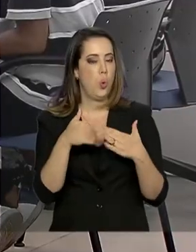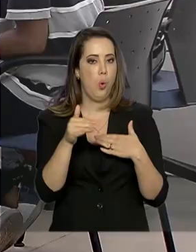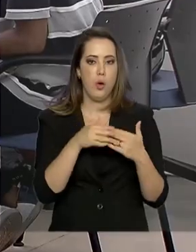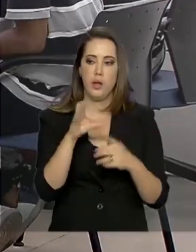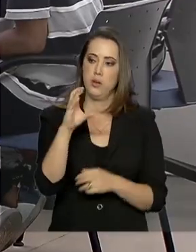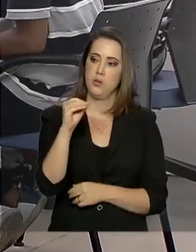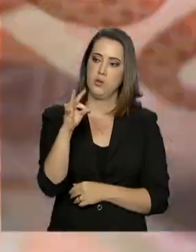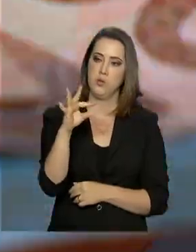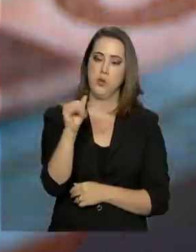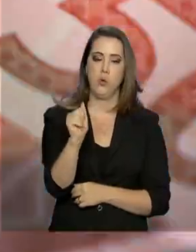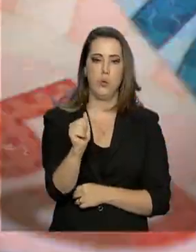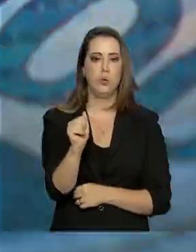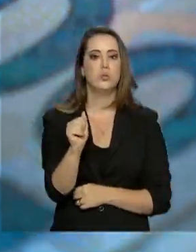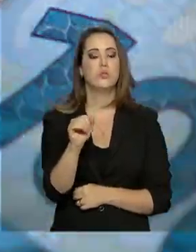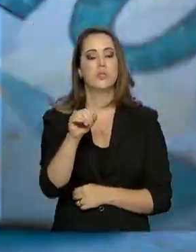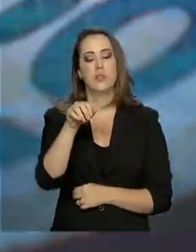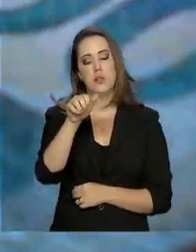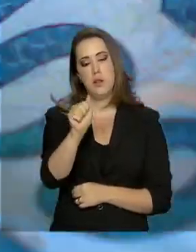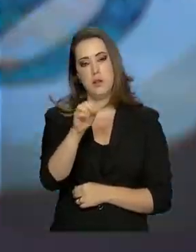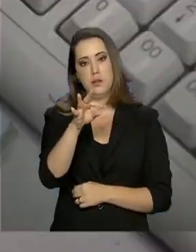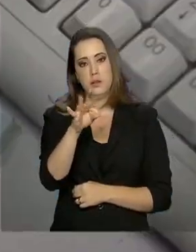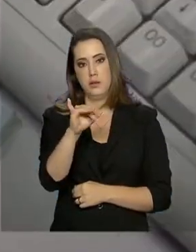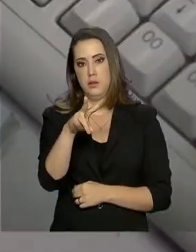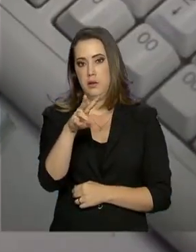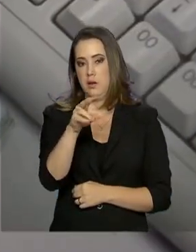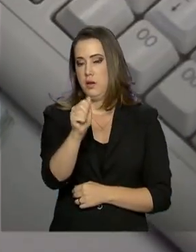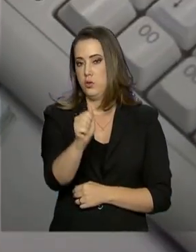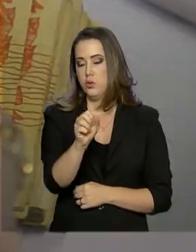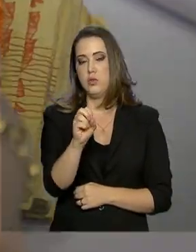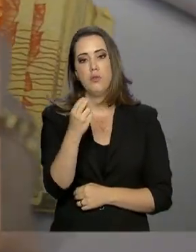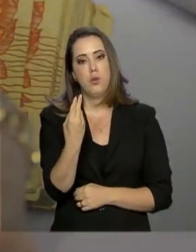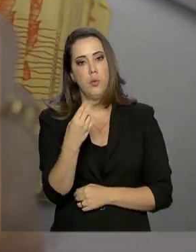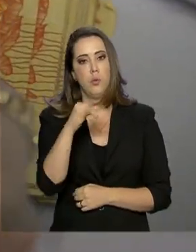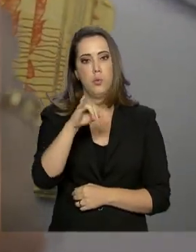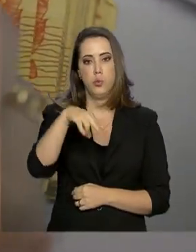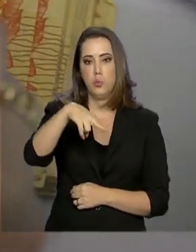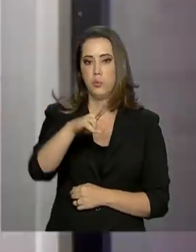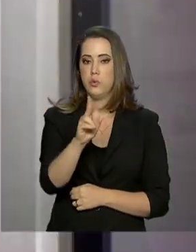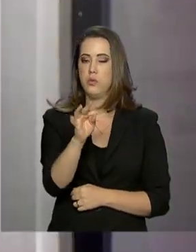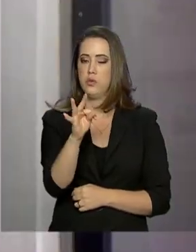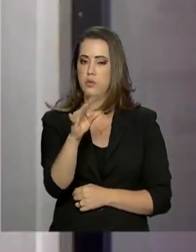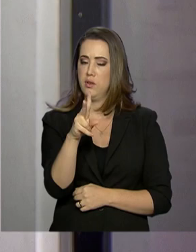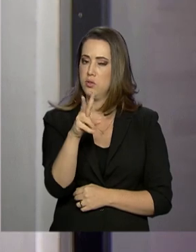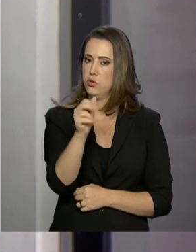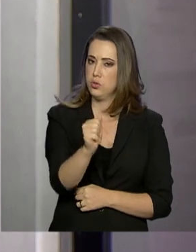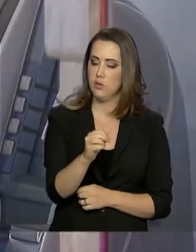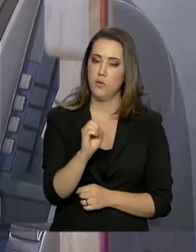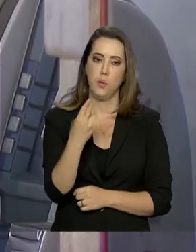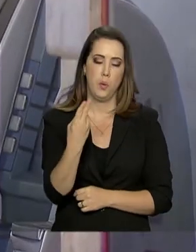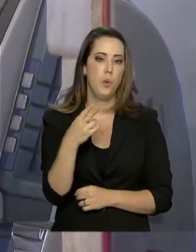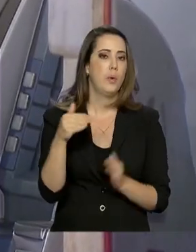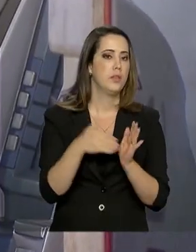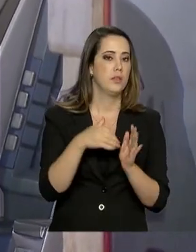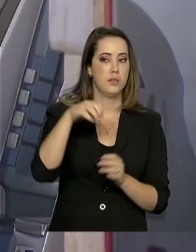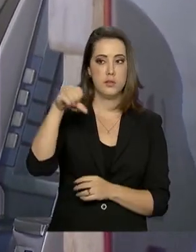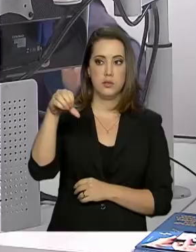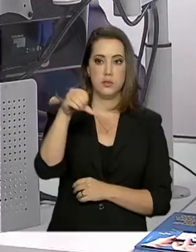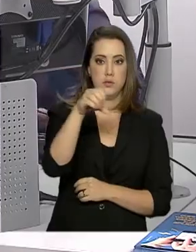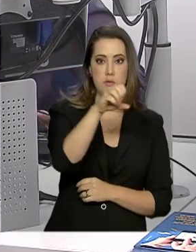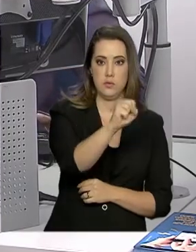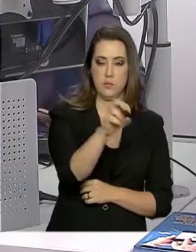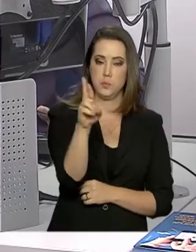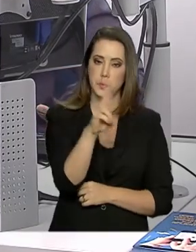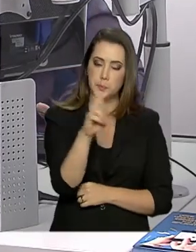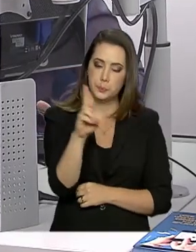ou de até 998 reais para quem tem até um salário mínimo de saldo do fundo de garantia.